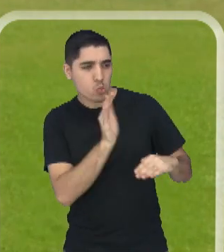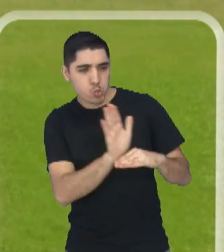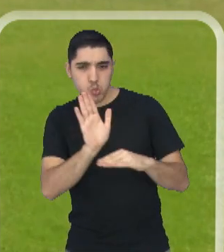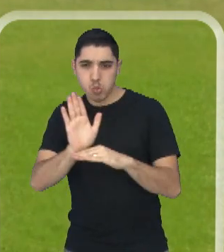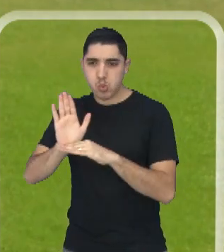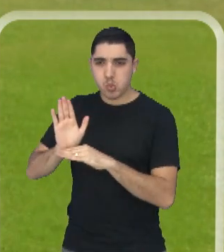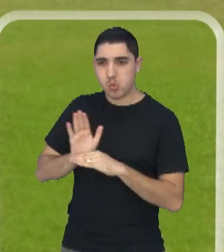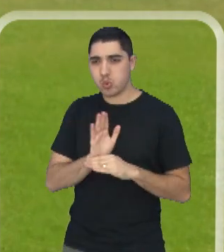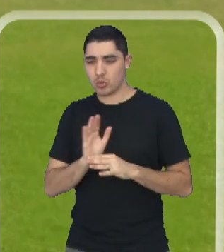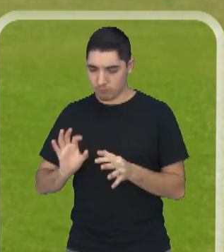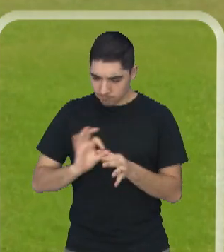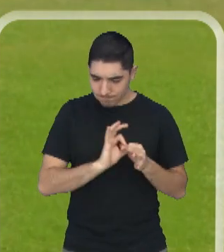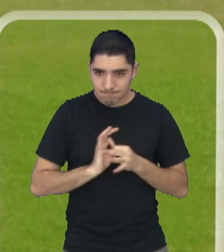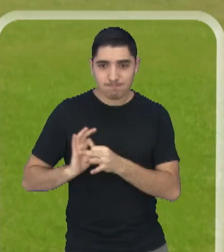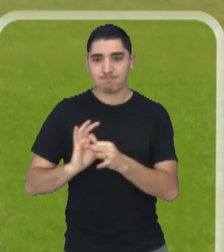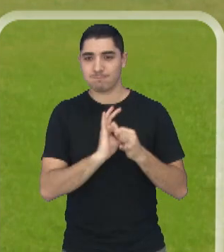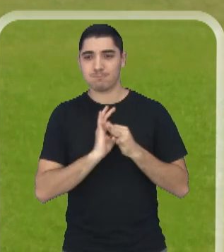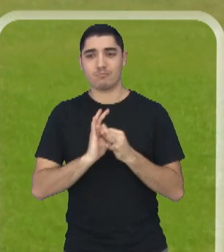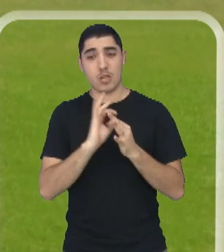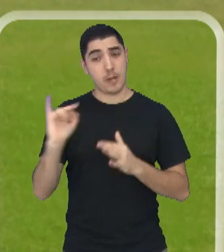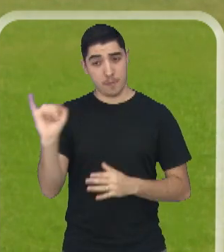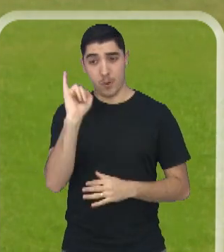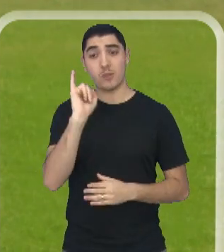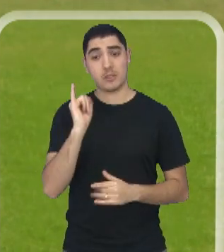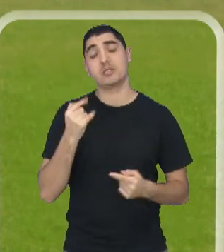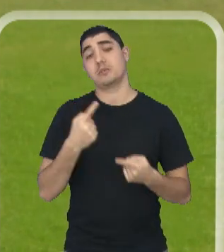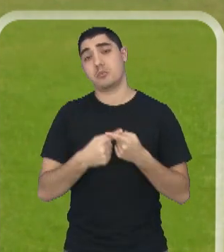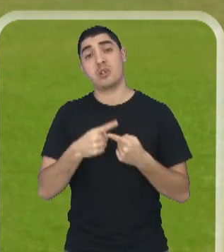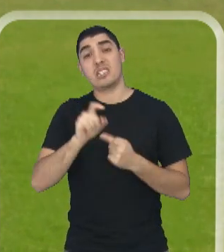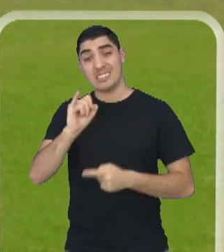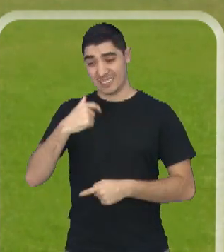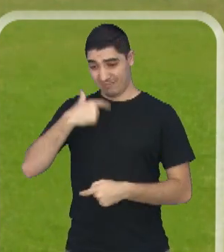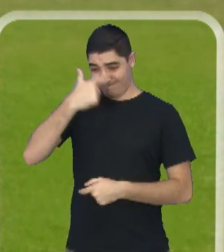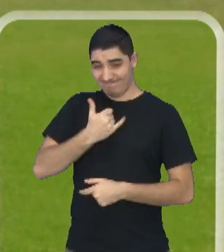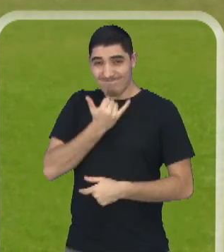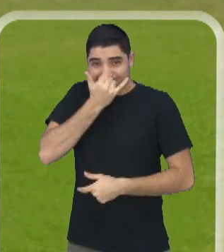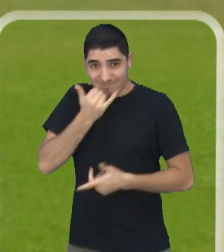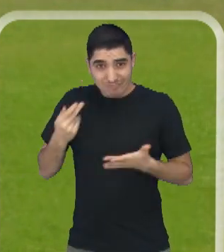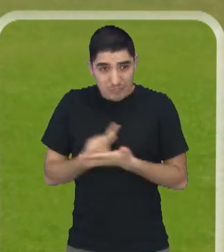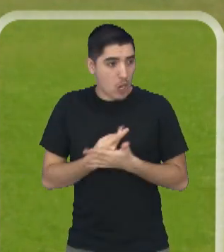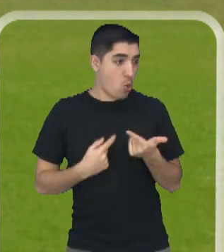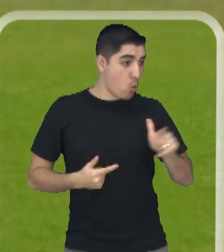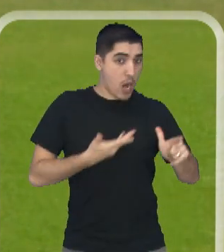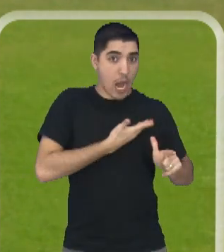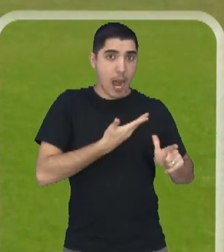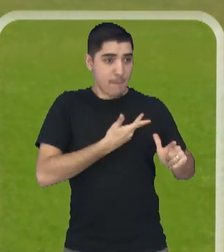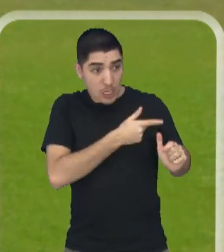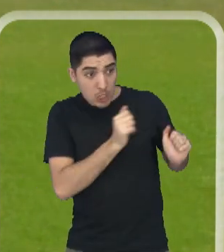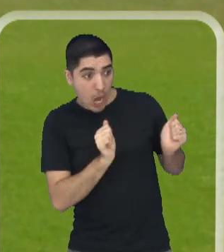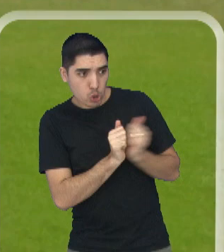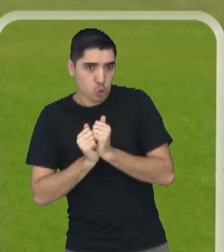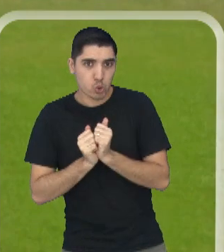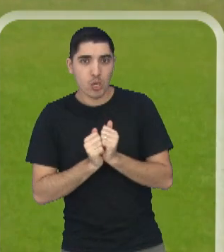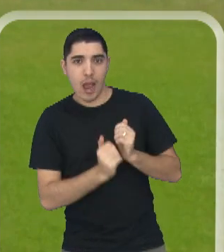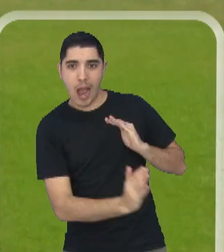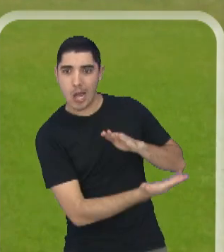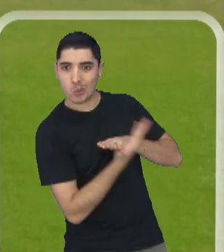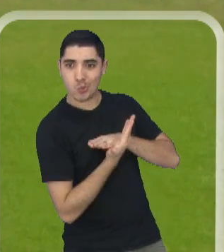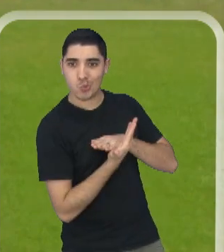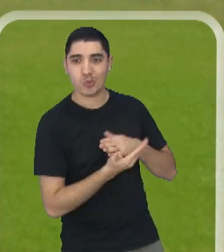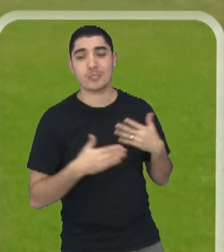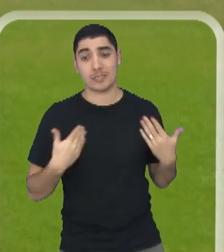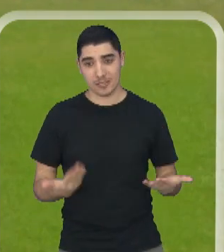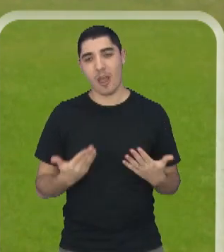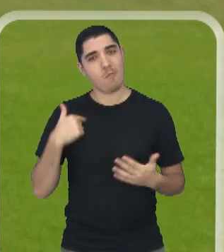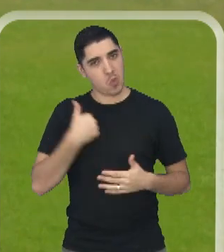a gente estar nessa unidade, porque se eu errar, o meu companheiro pode corrigir, se alguém errar, a gente pode corrigir também. É assim